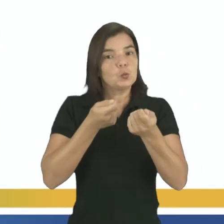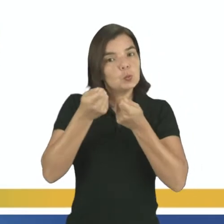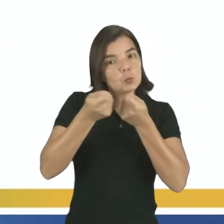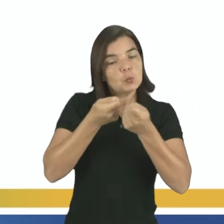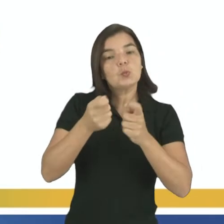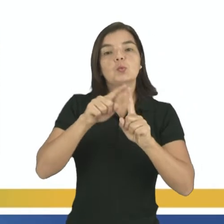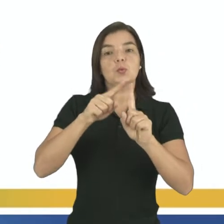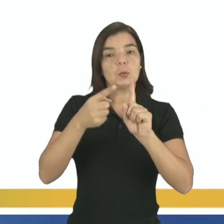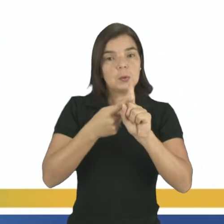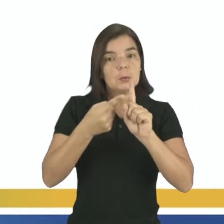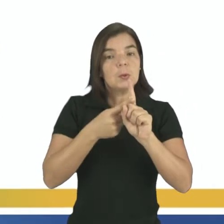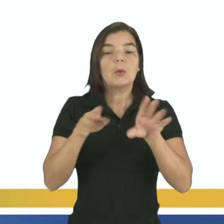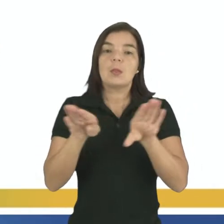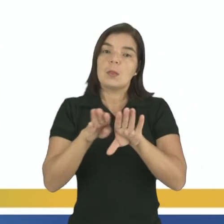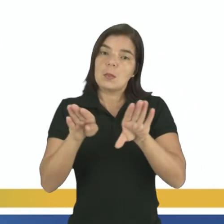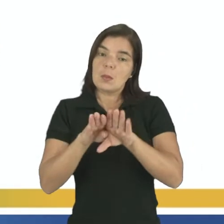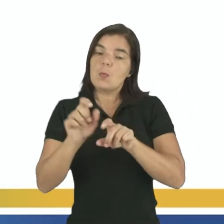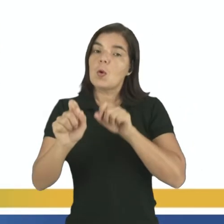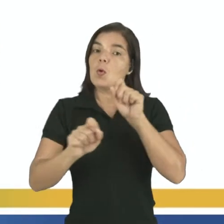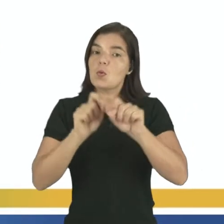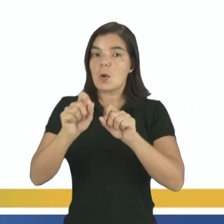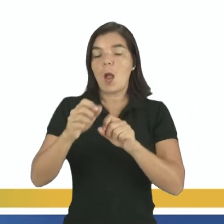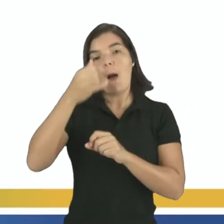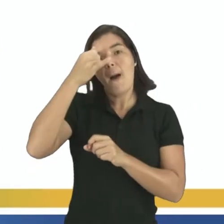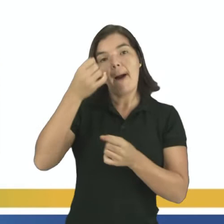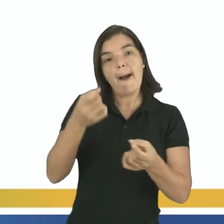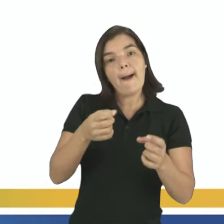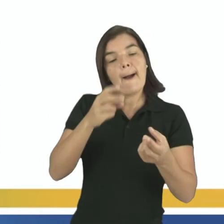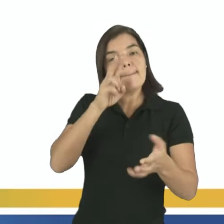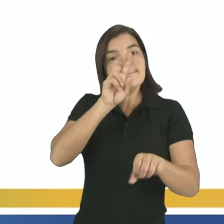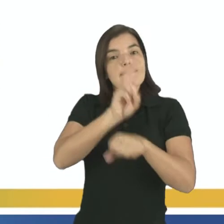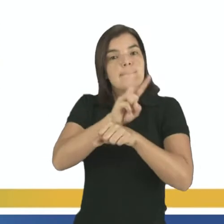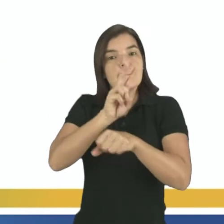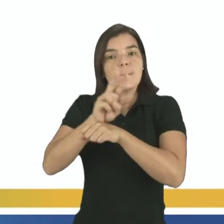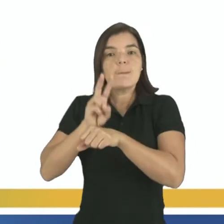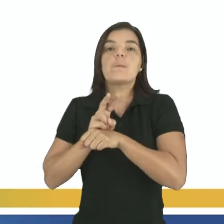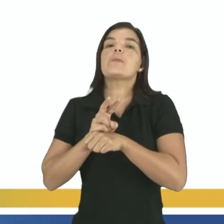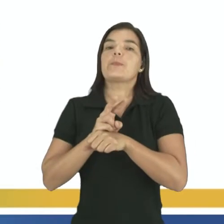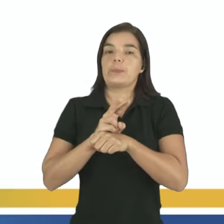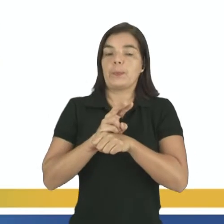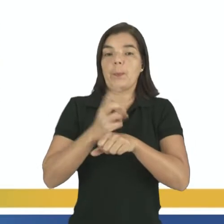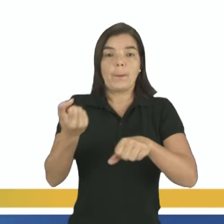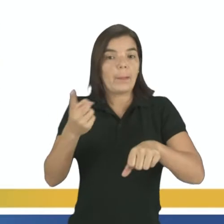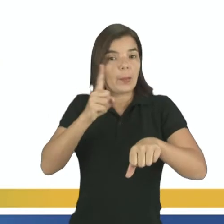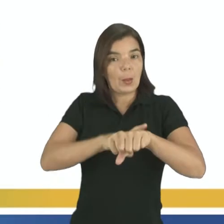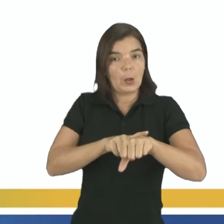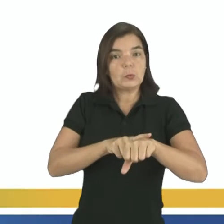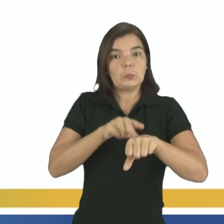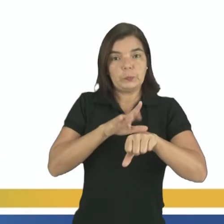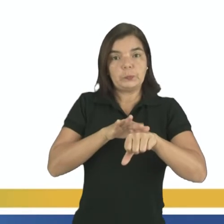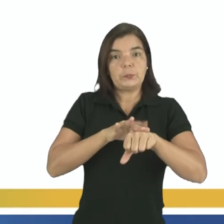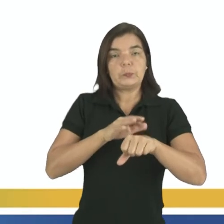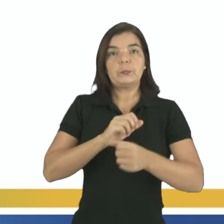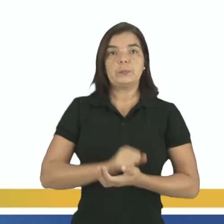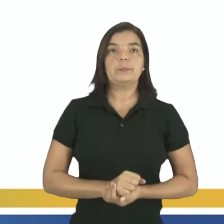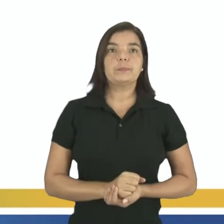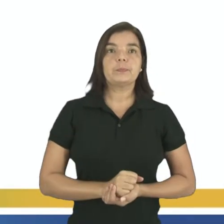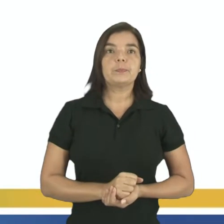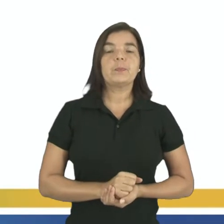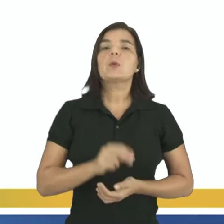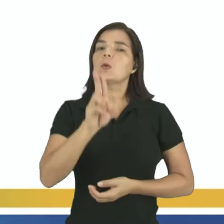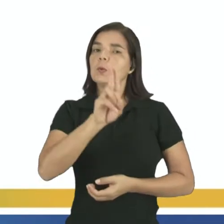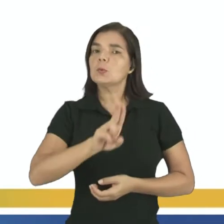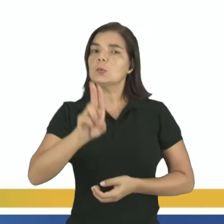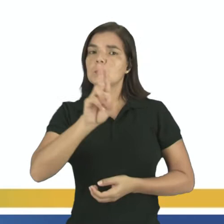de natalidade, quanto também a proteção do próprio indivíduo contra infecções, tá? Então, o